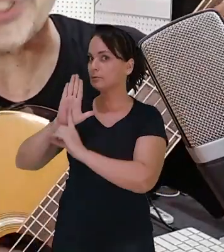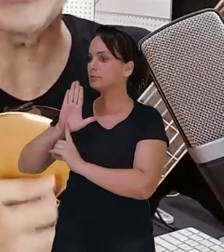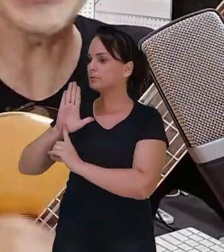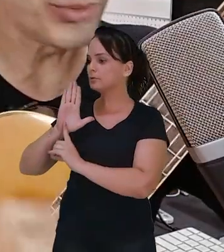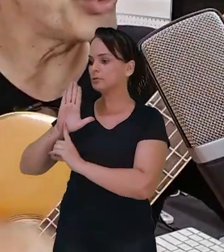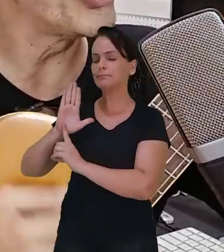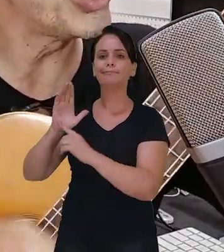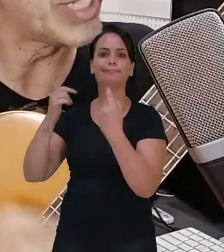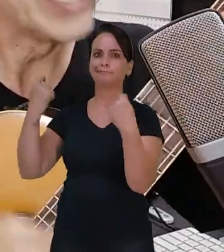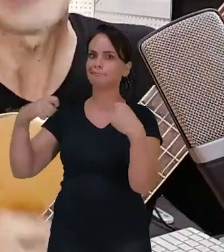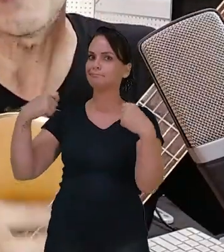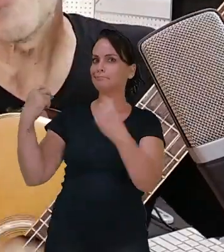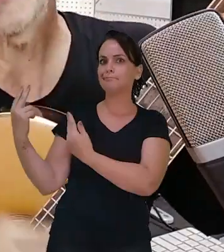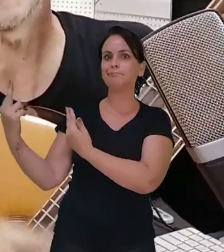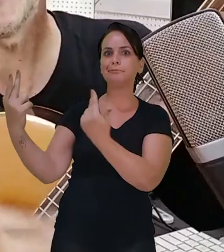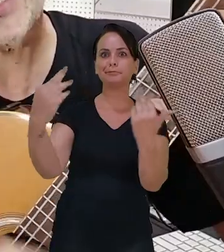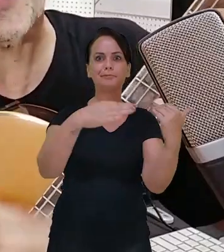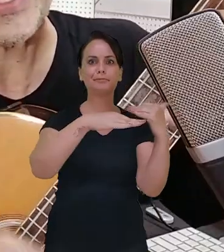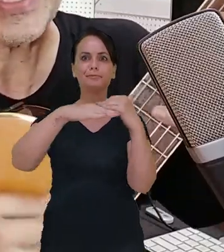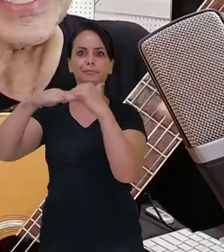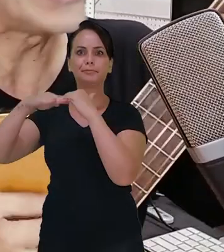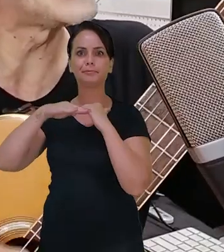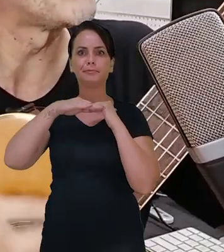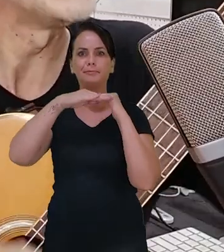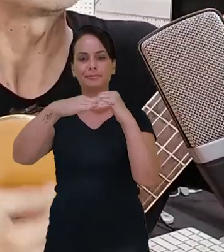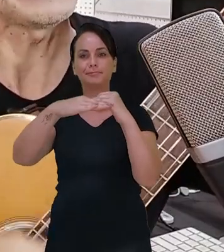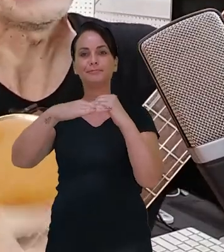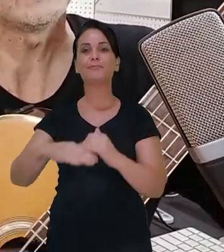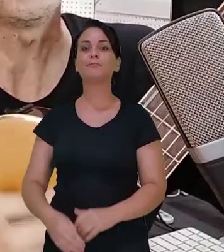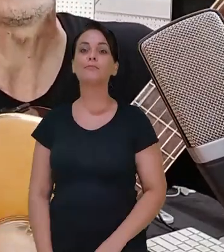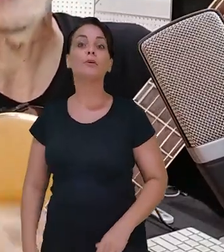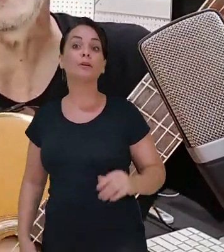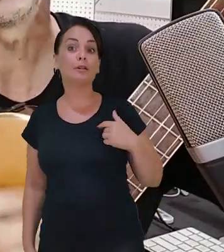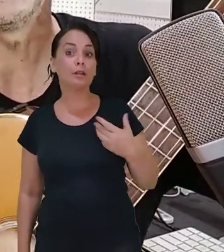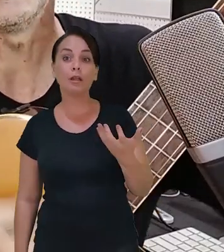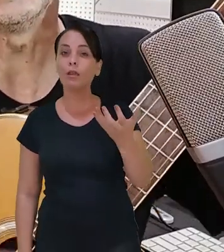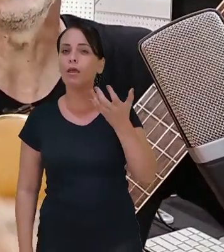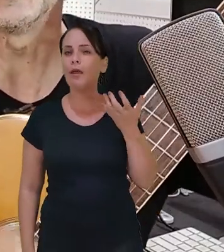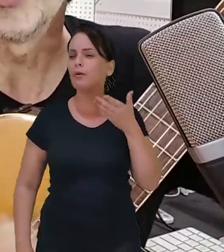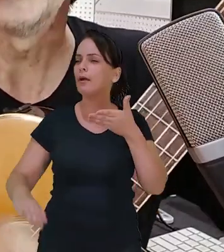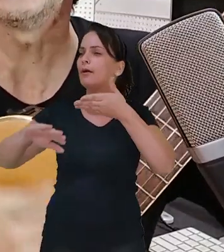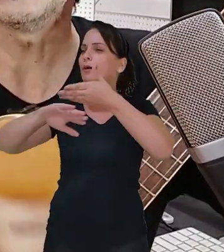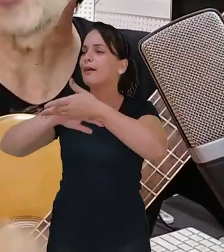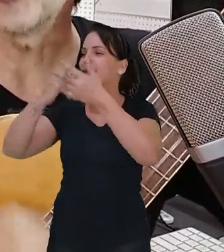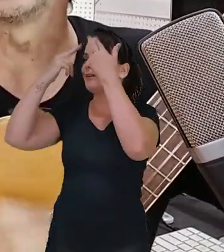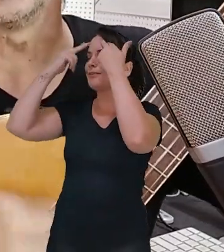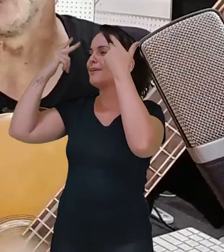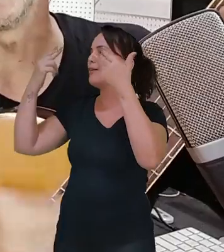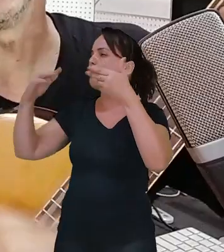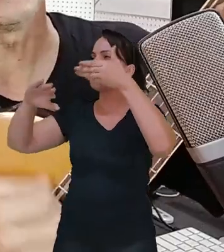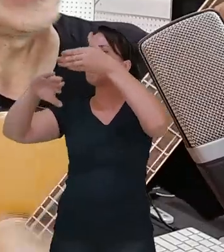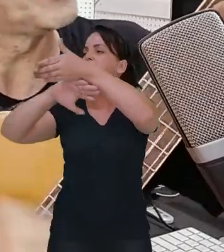nossos direitos devem ser iguais. Quero ir tranquilo, em